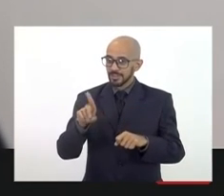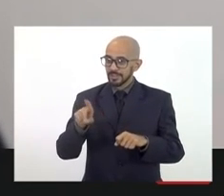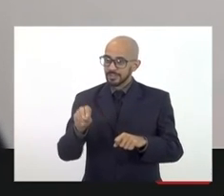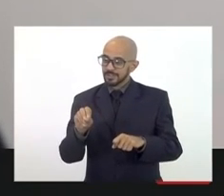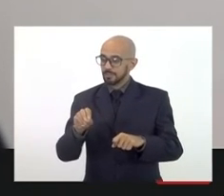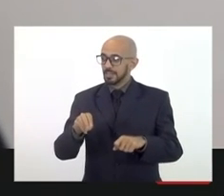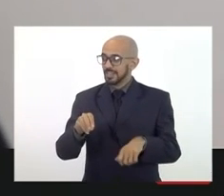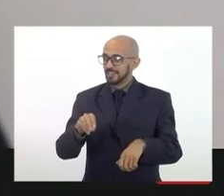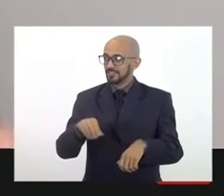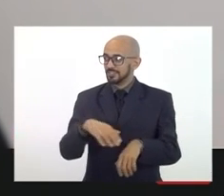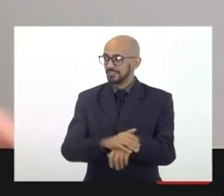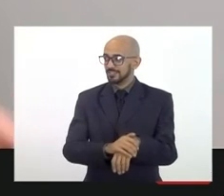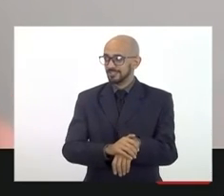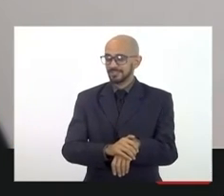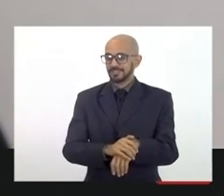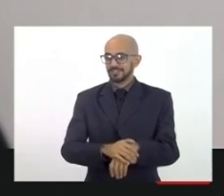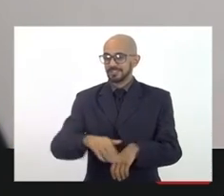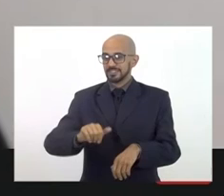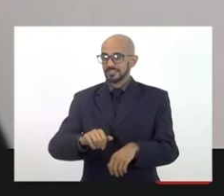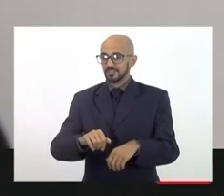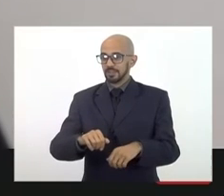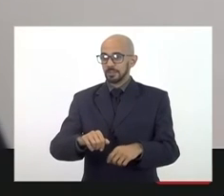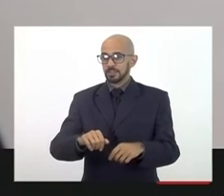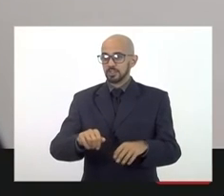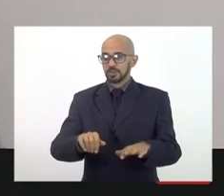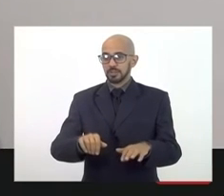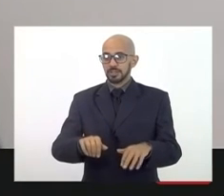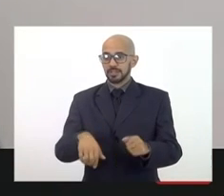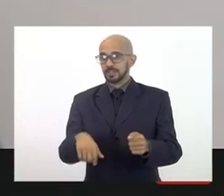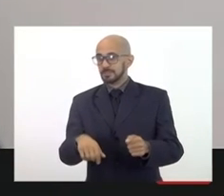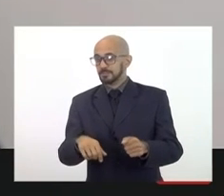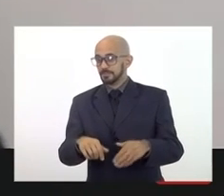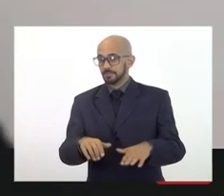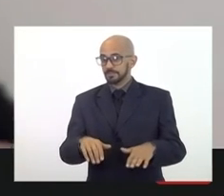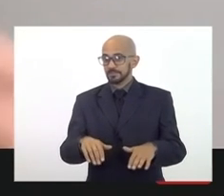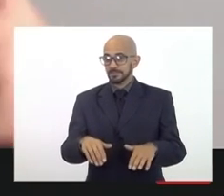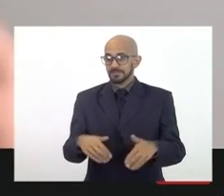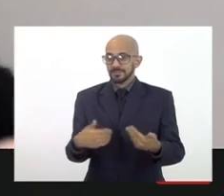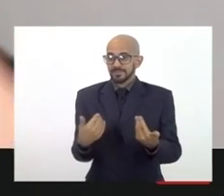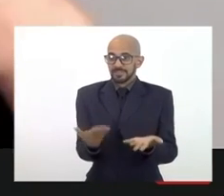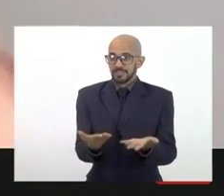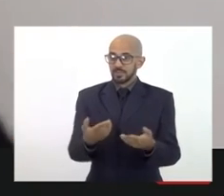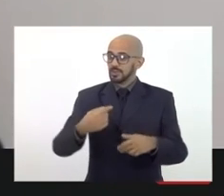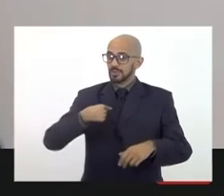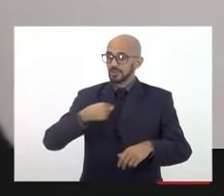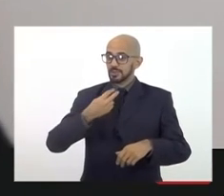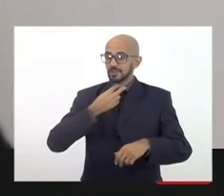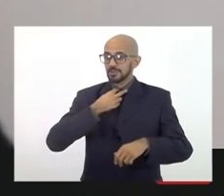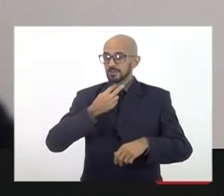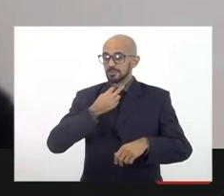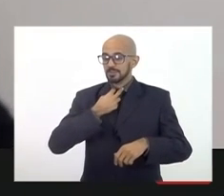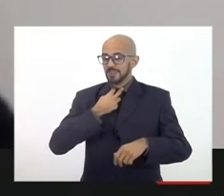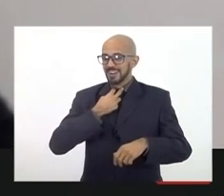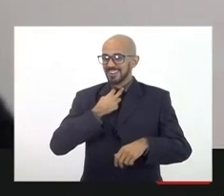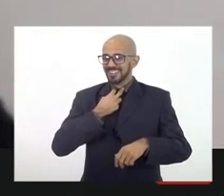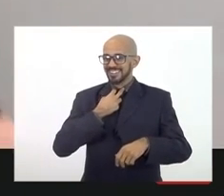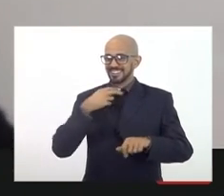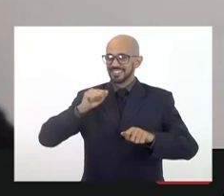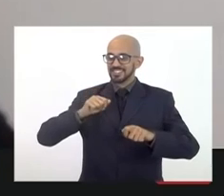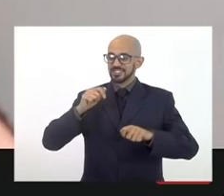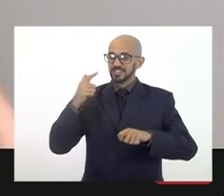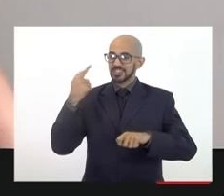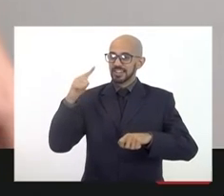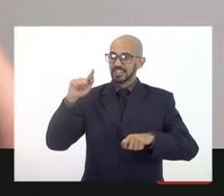desse que a gente colocou e colocando valor em cada oportunidade, eu não posso garantir que o Rio de